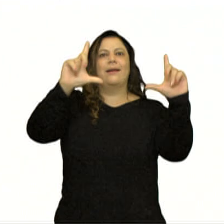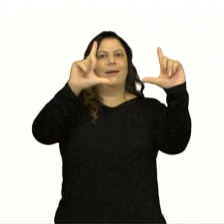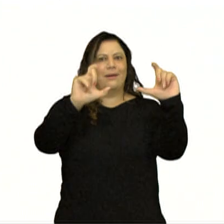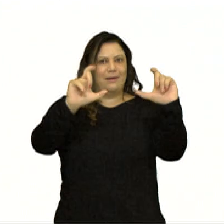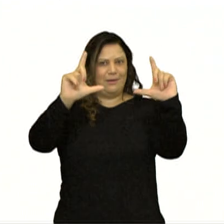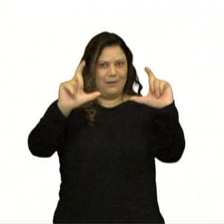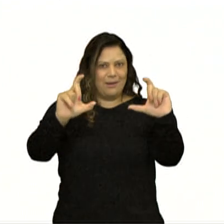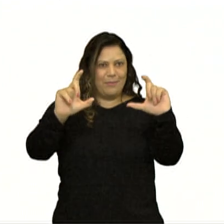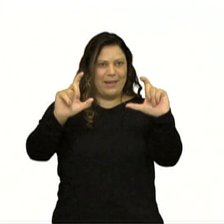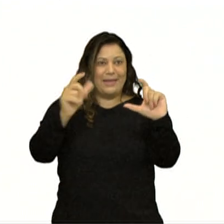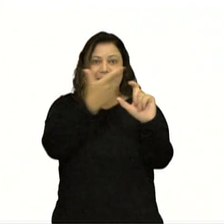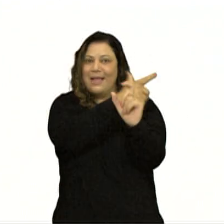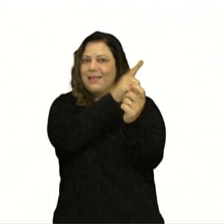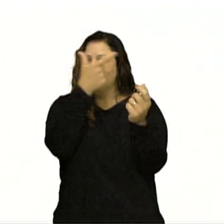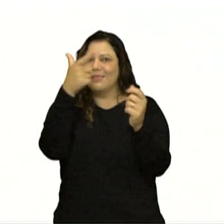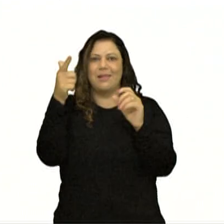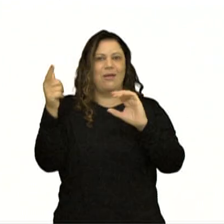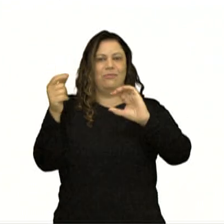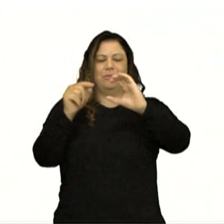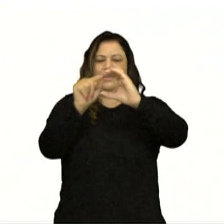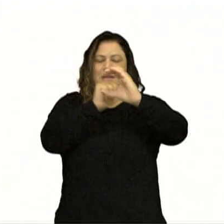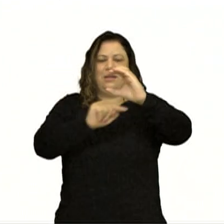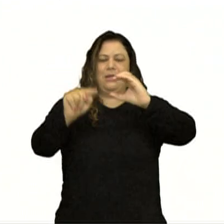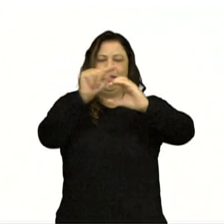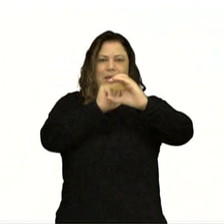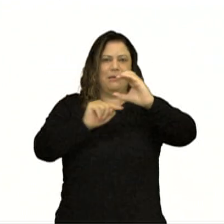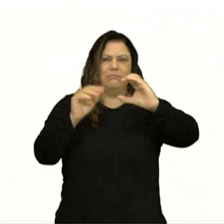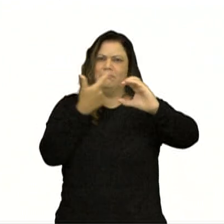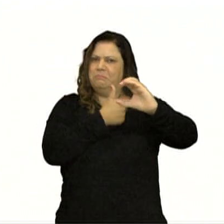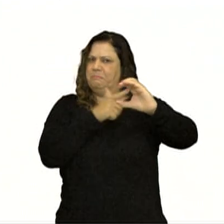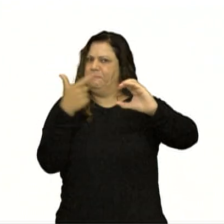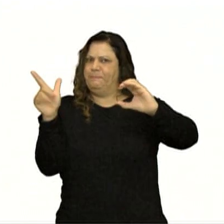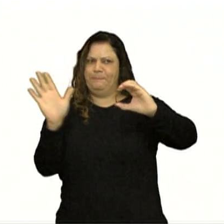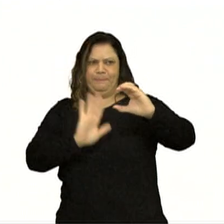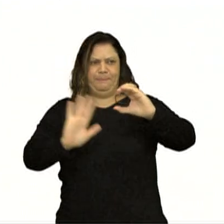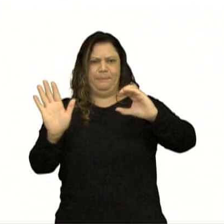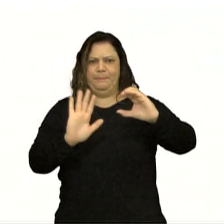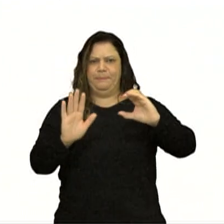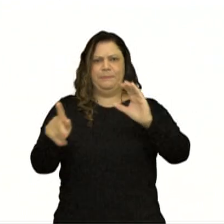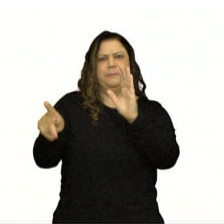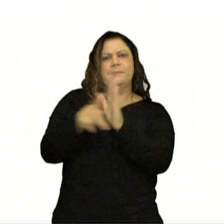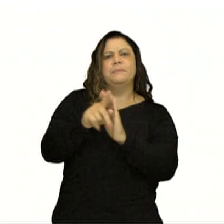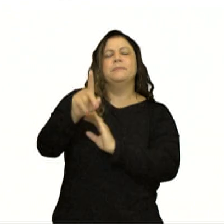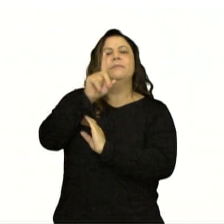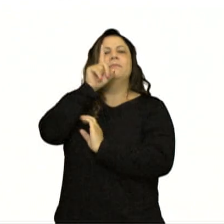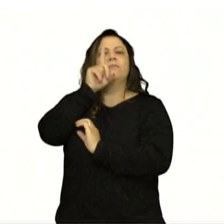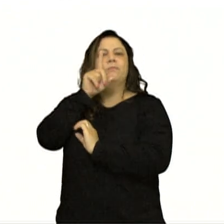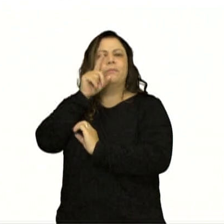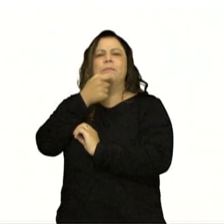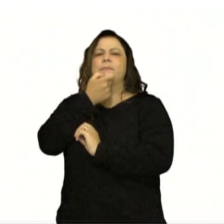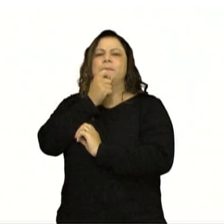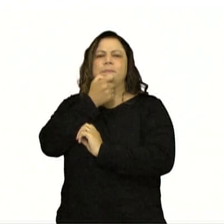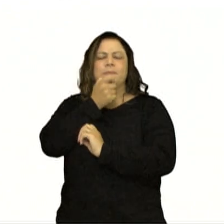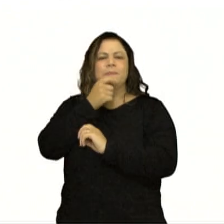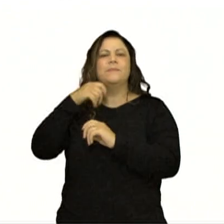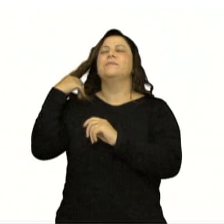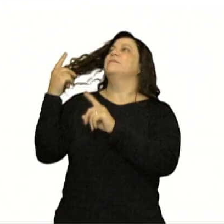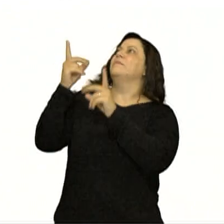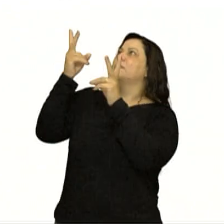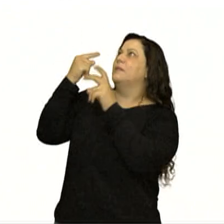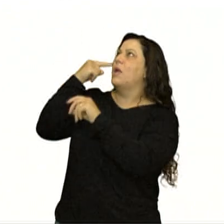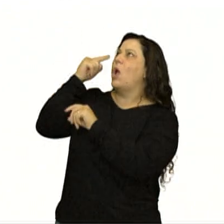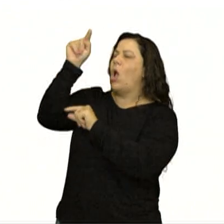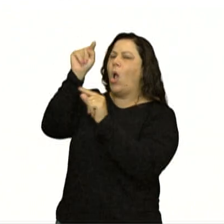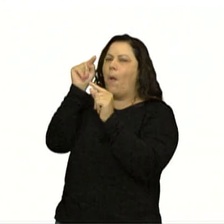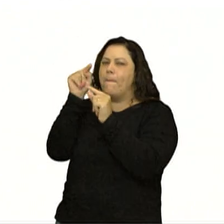sem lente. Olha a fotografia dela aí. A palavra vem do inglês pinhole, buraco de alfinete.